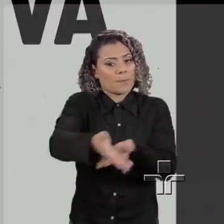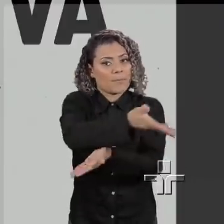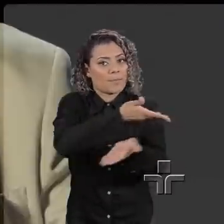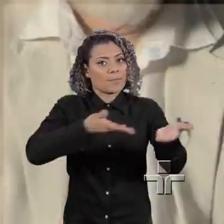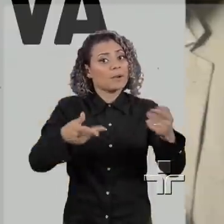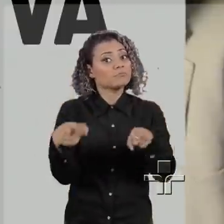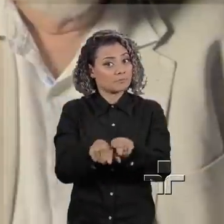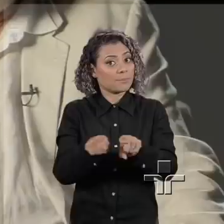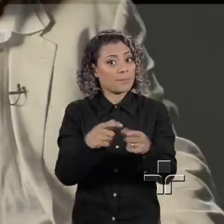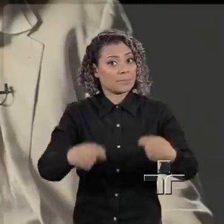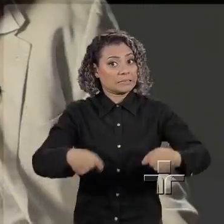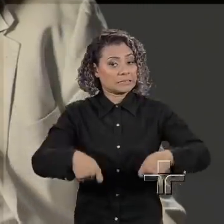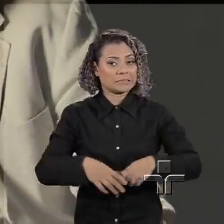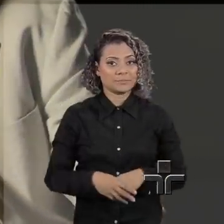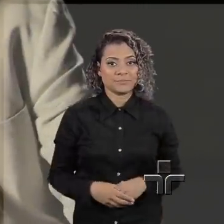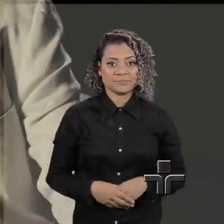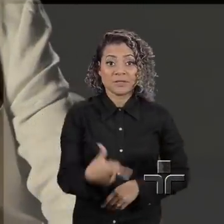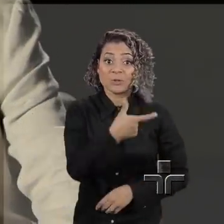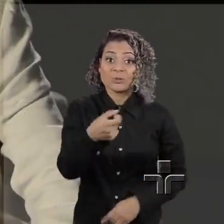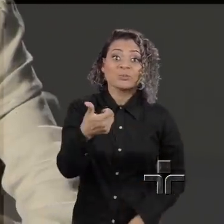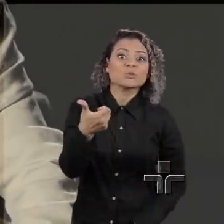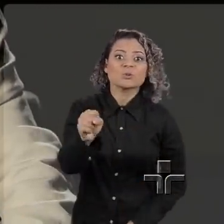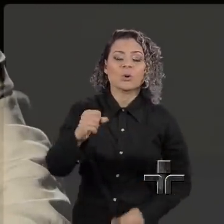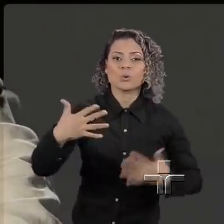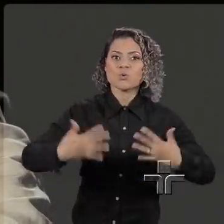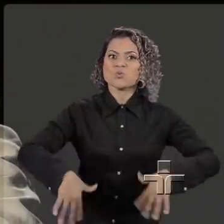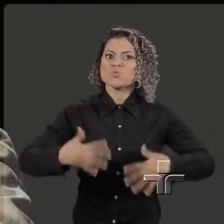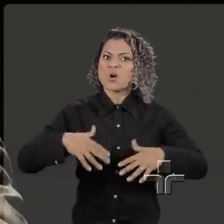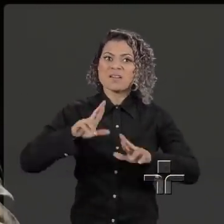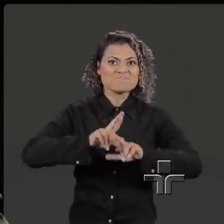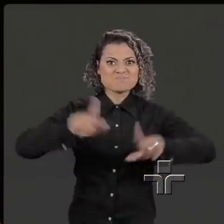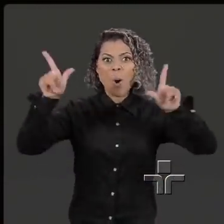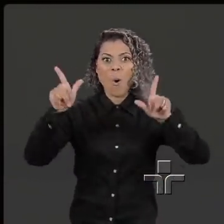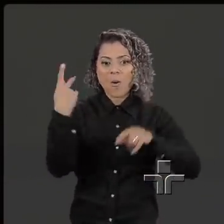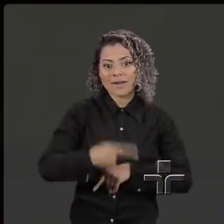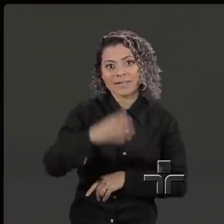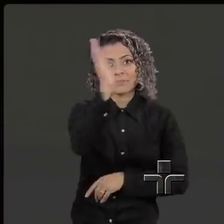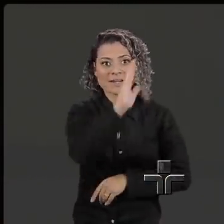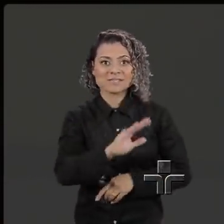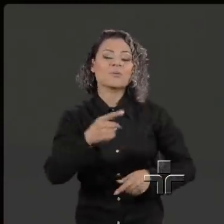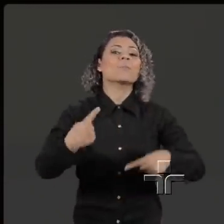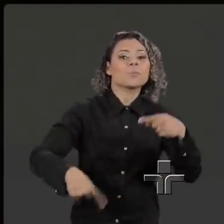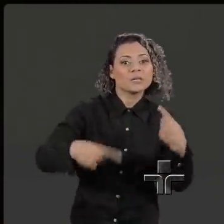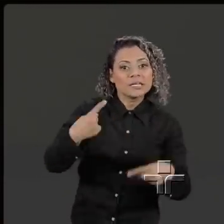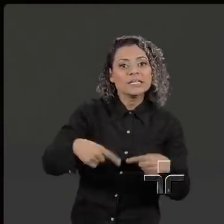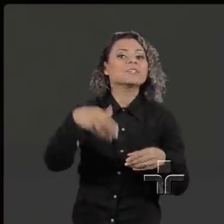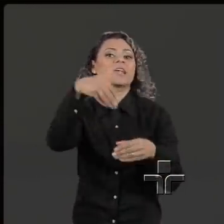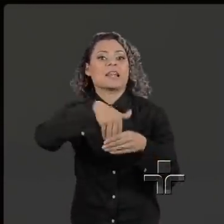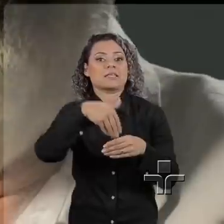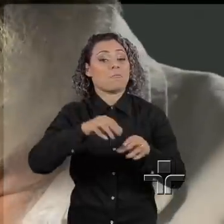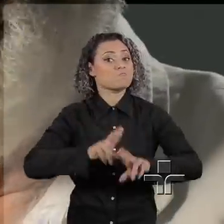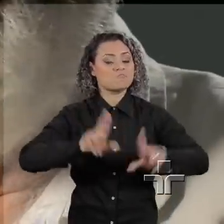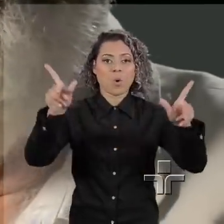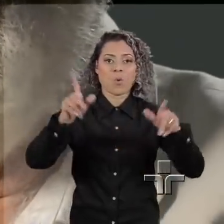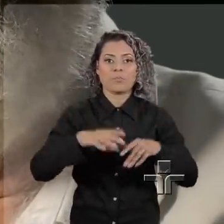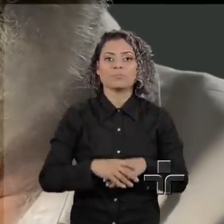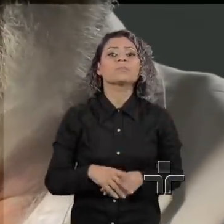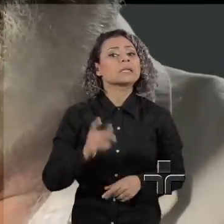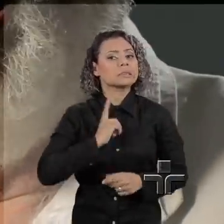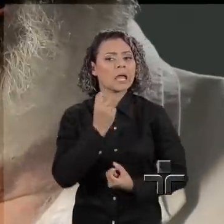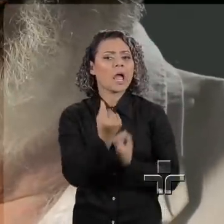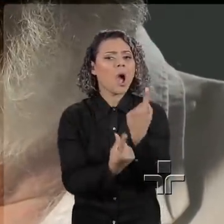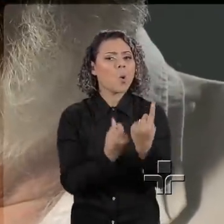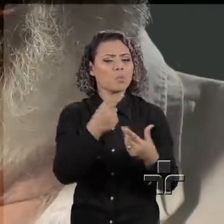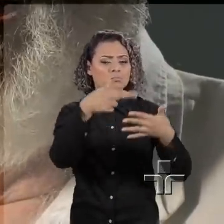oposição. 2018 foi o ano histórico no Brasil, na política brasileira, nas eleições. Tem alguns elementos